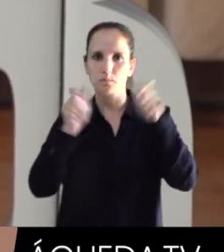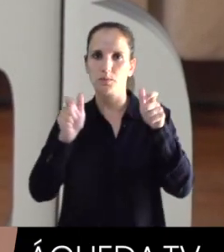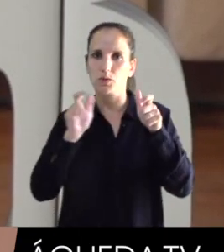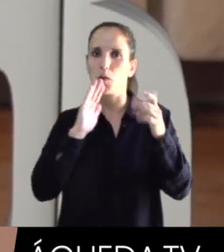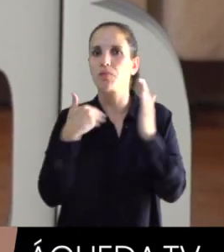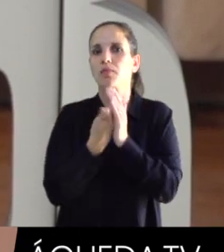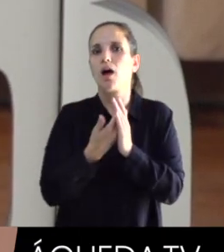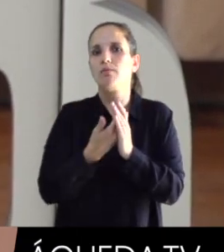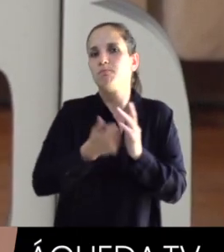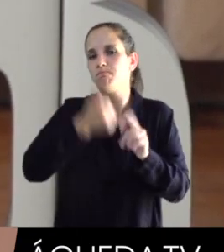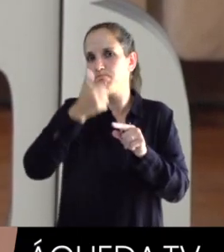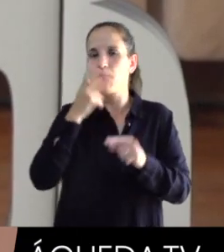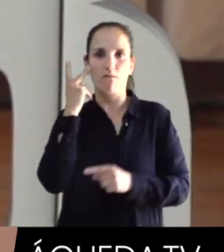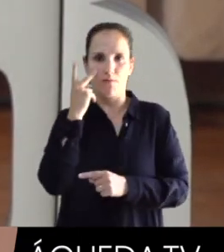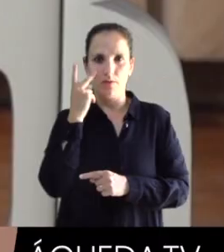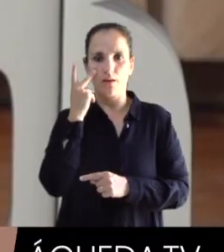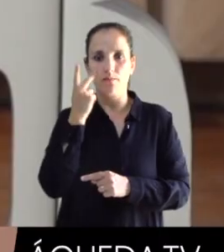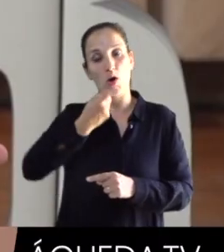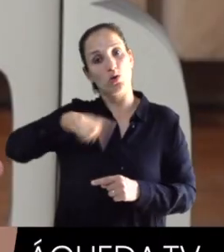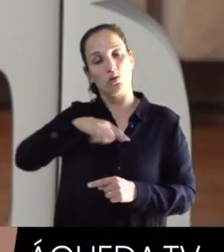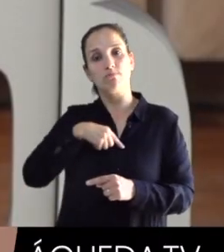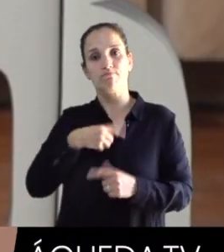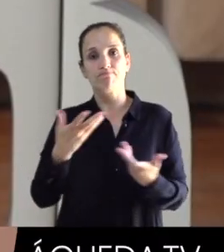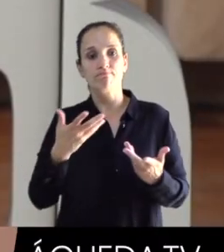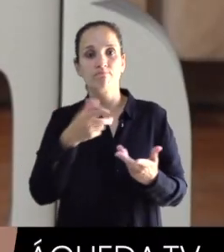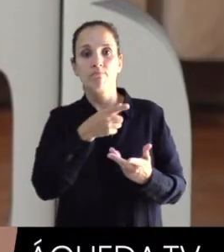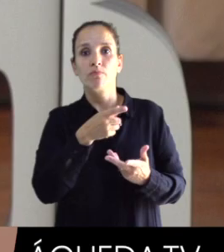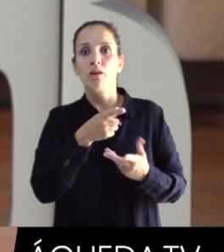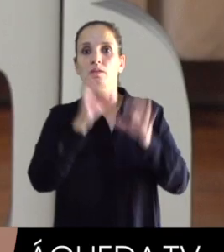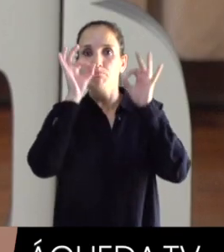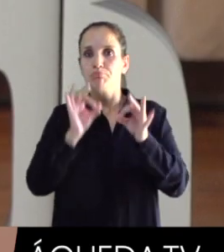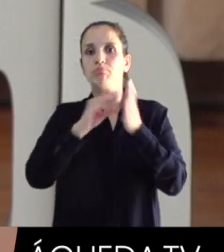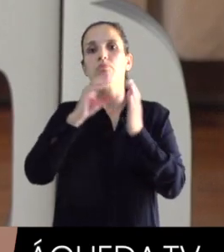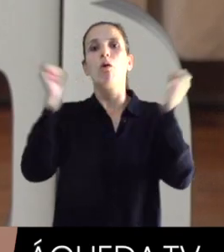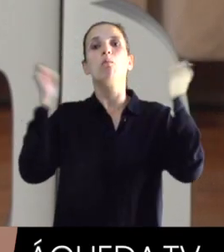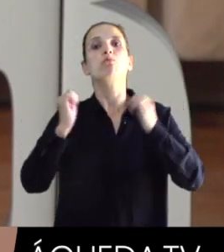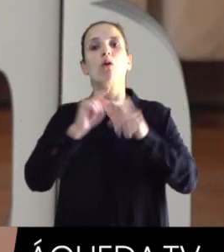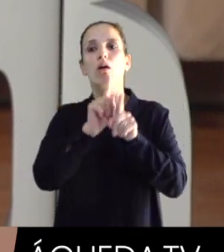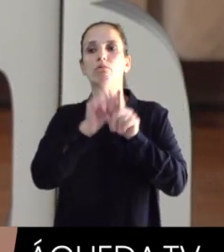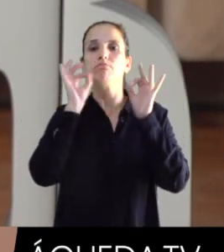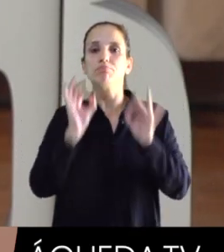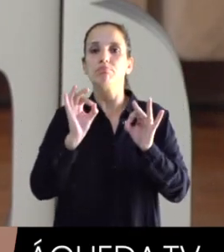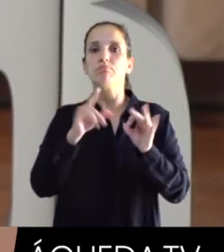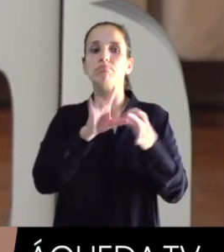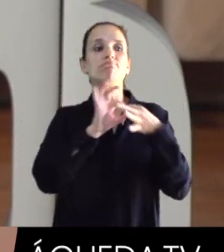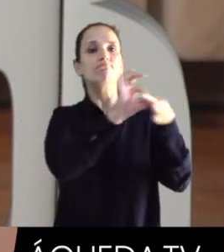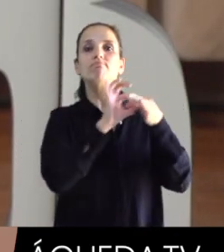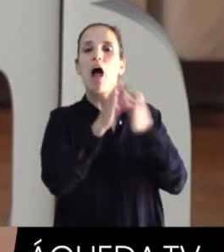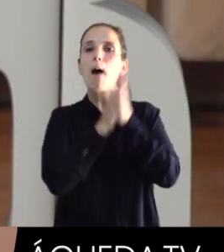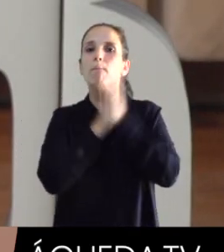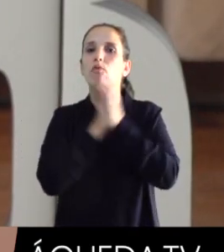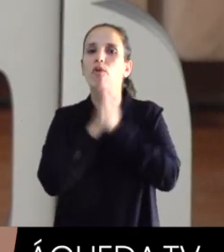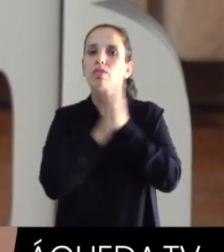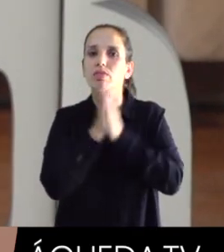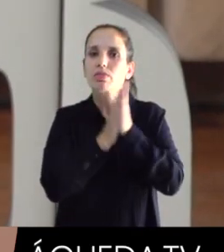que é beneficiária deste tipo de apoio. O que me lá levou está perfeitamente definido. foi claramente no âmbito da germinação, e aproveitando